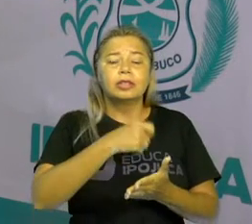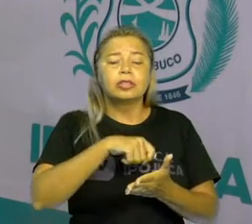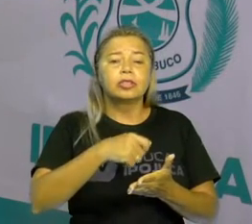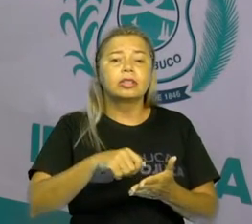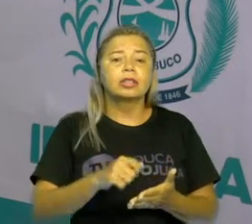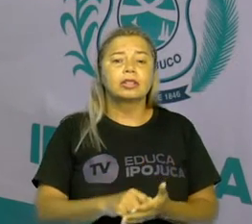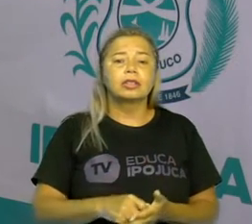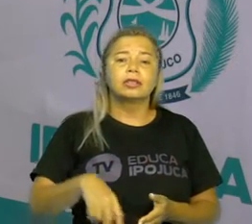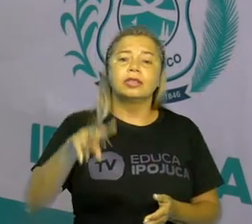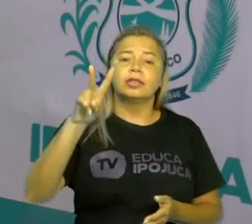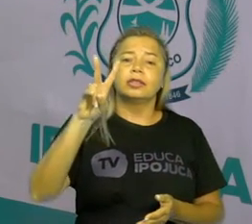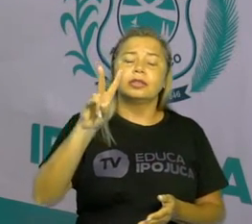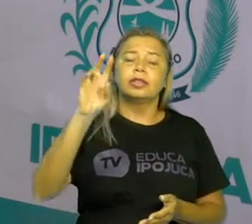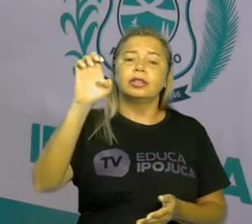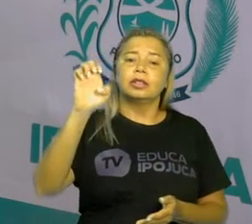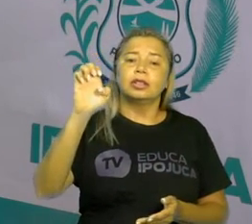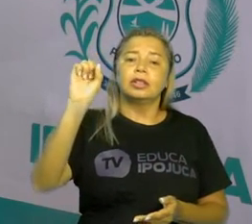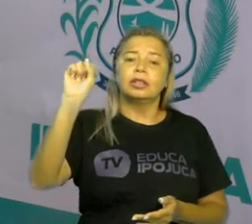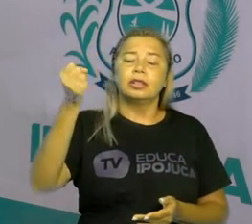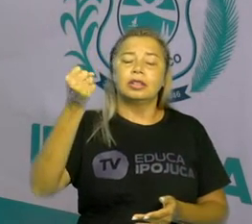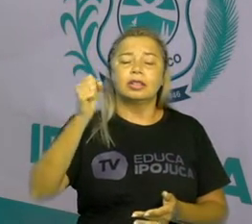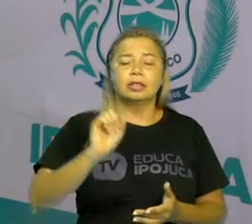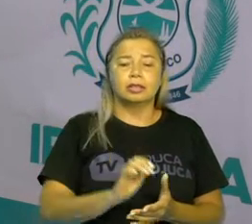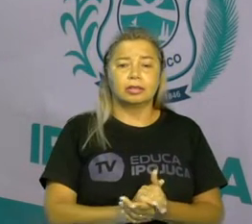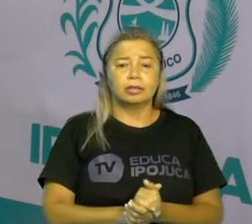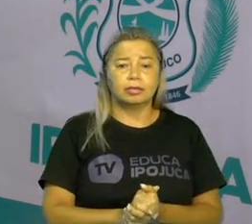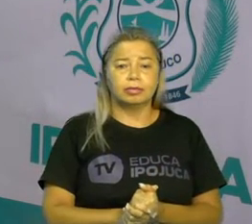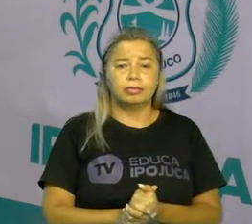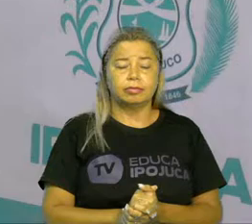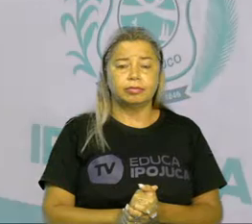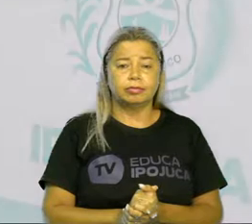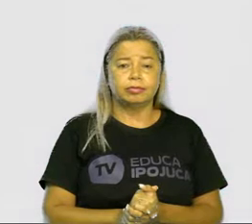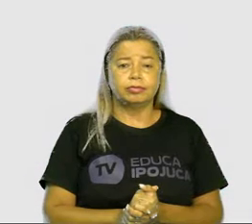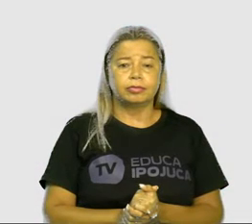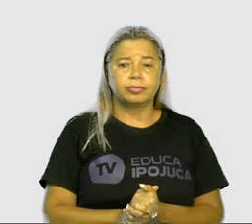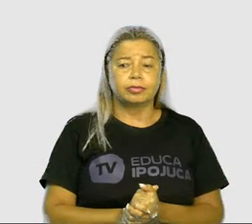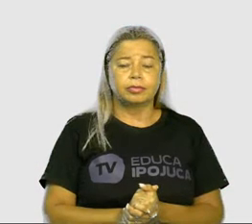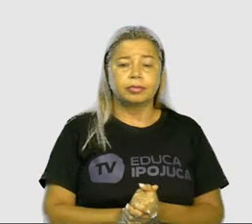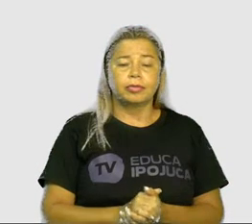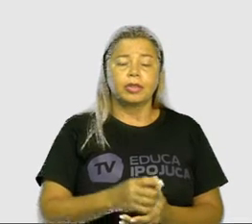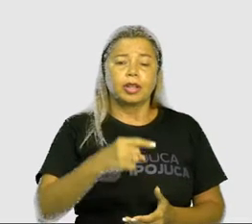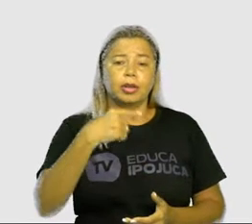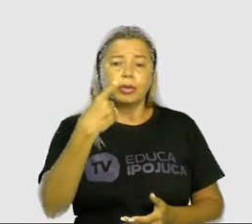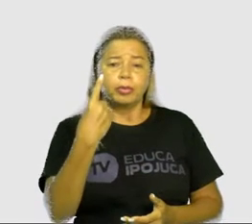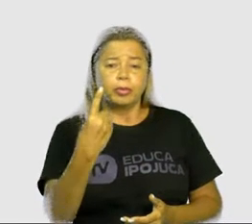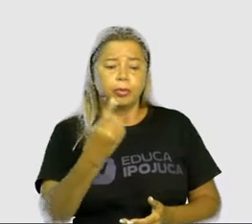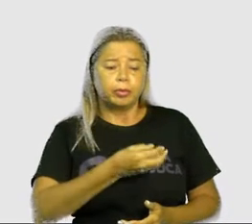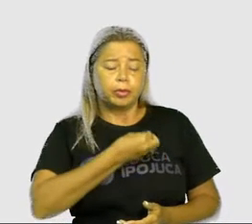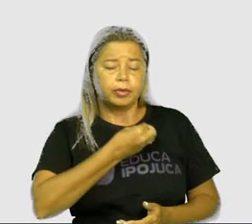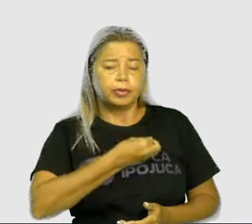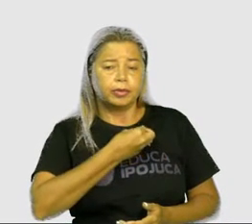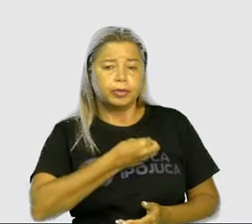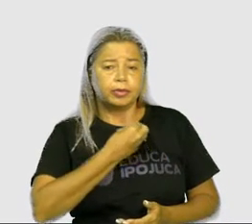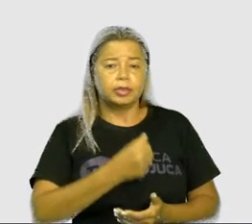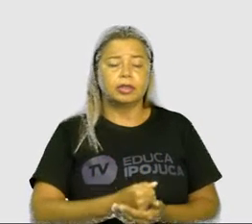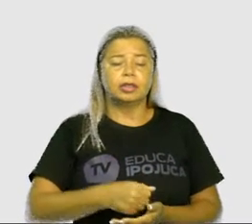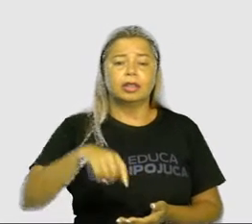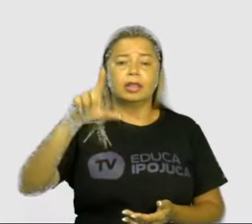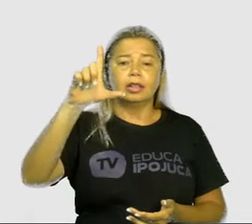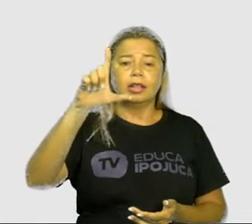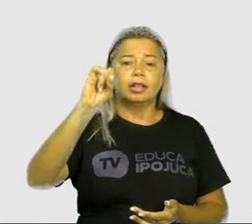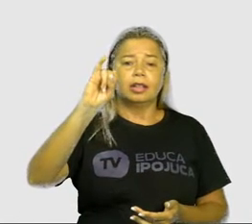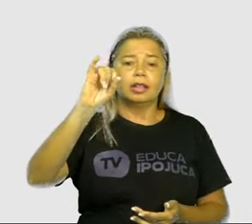VES. É o caso aqui de life, né? Se eu tenho uma vida, life.